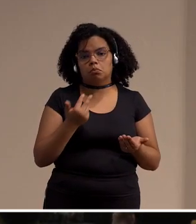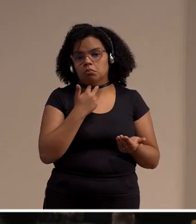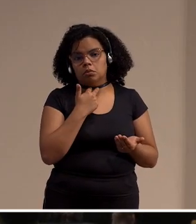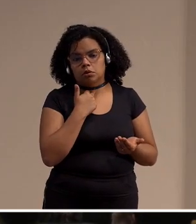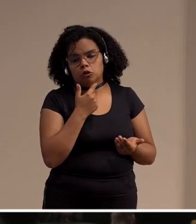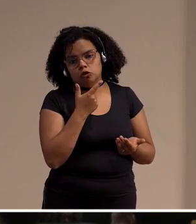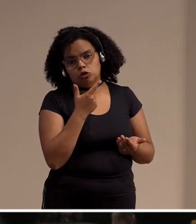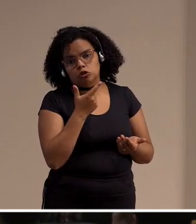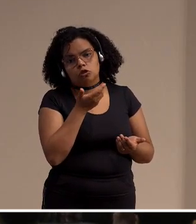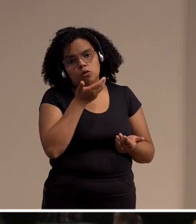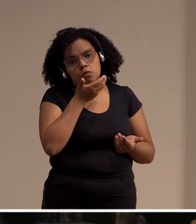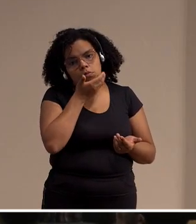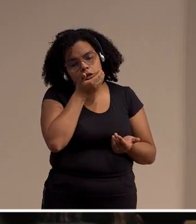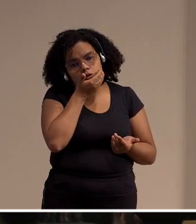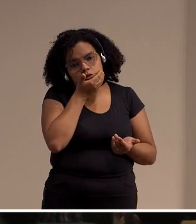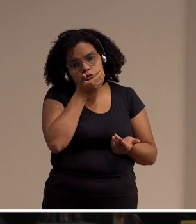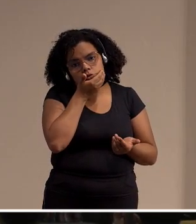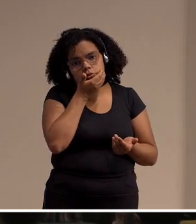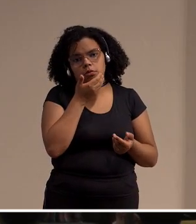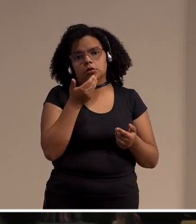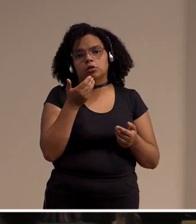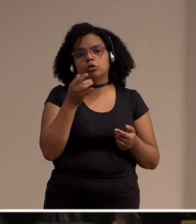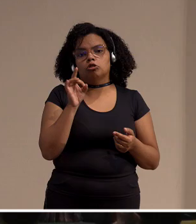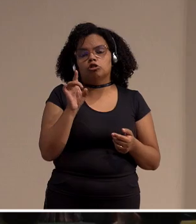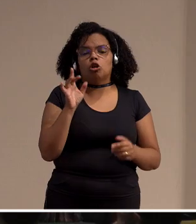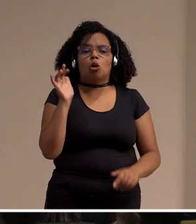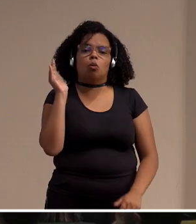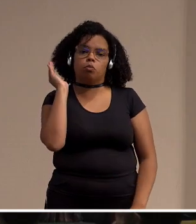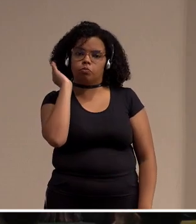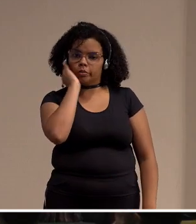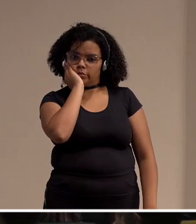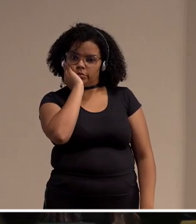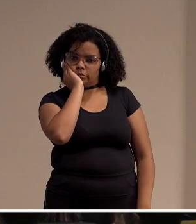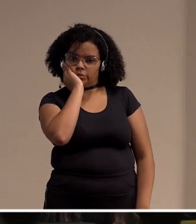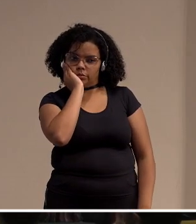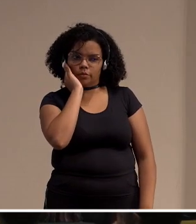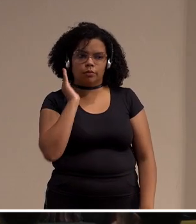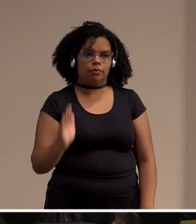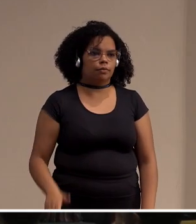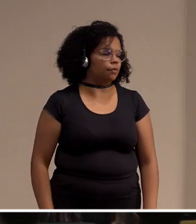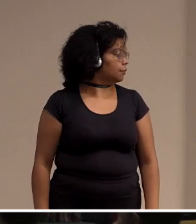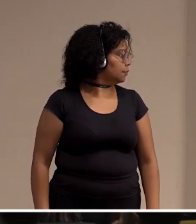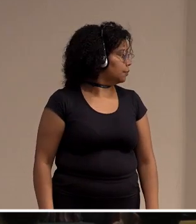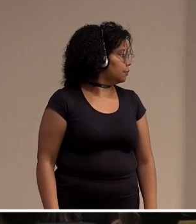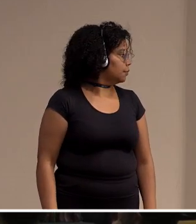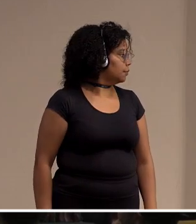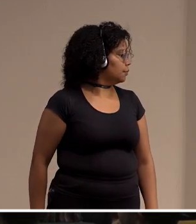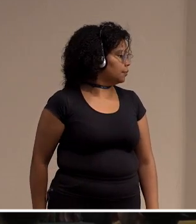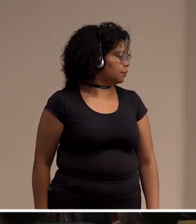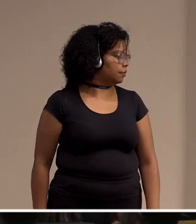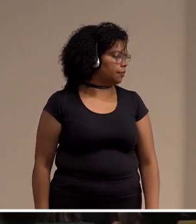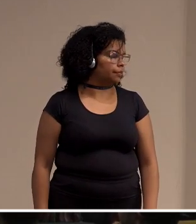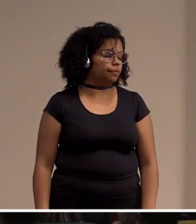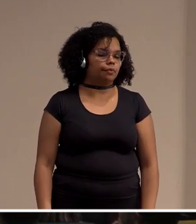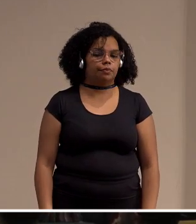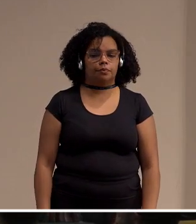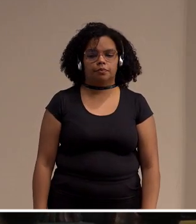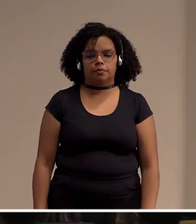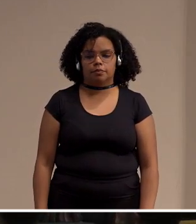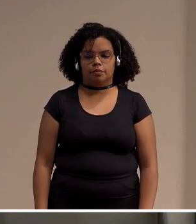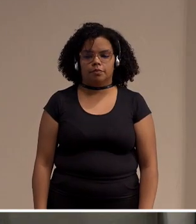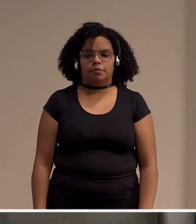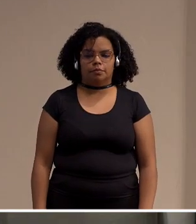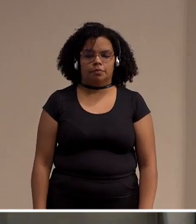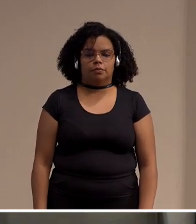Hembras. Hembras. Ah, ok. Obrigado. Aperfeiçoando o seu portunhol. Tengo